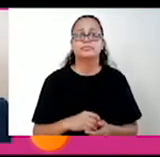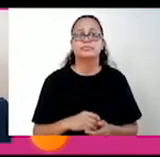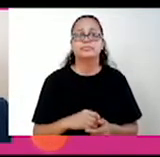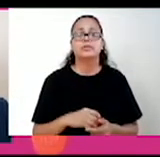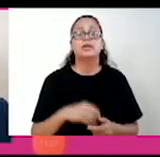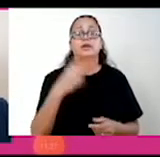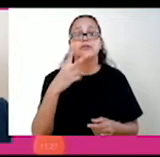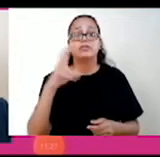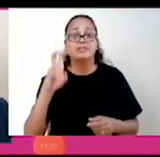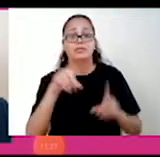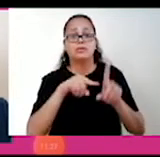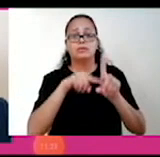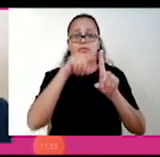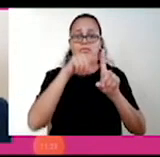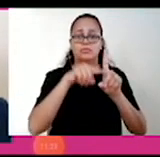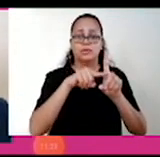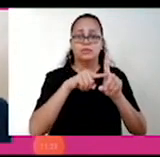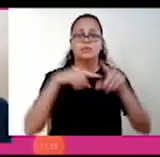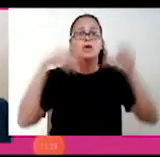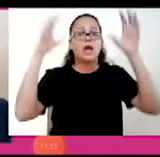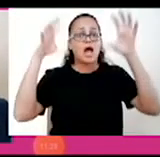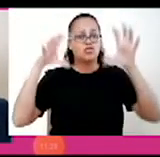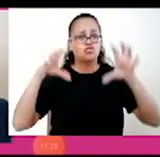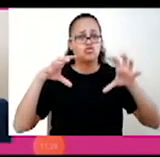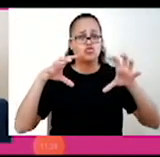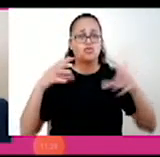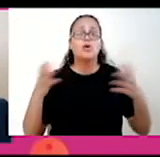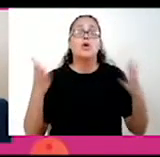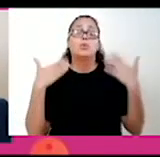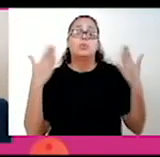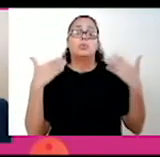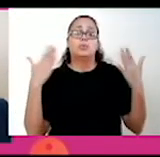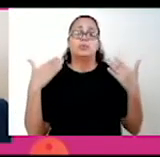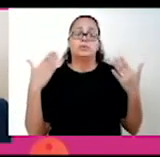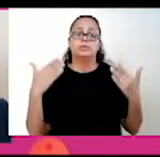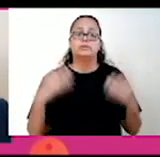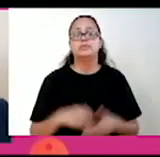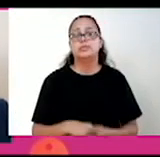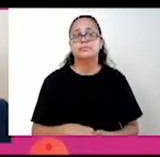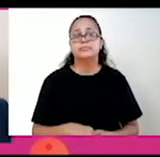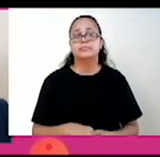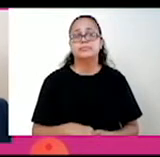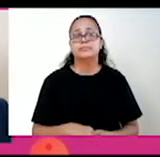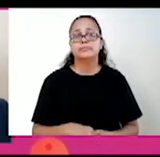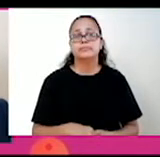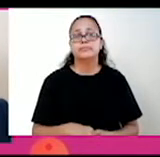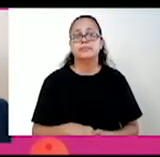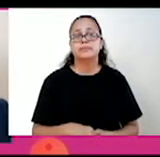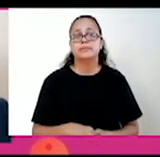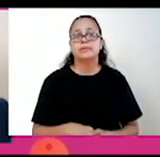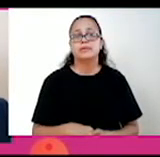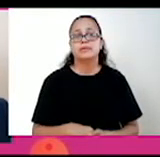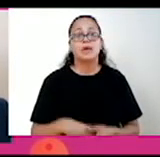Entre 18 e 25, a média térmica mensal. As chuvas concentram-se no verão, como mostra o climograma que já já a gente vai ver, né, da cidade da